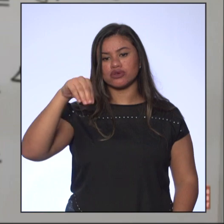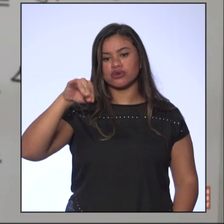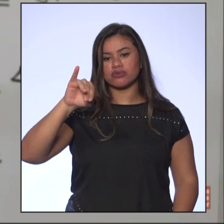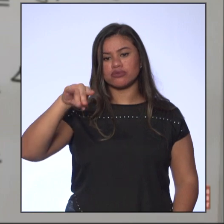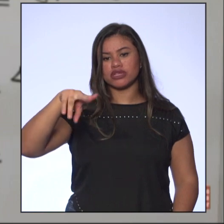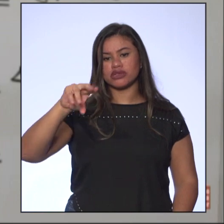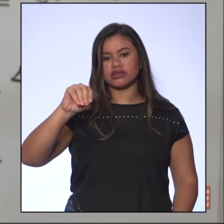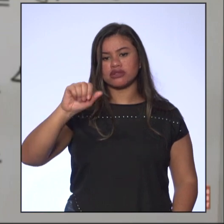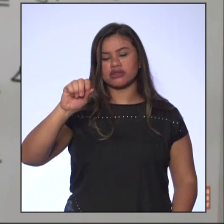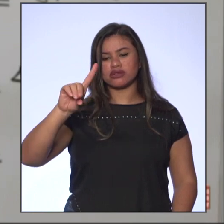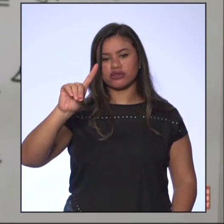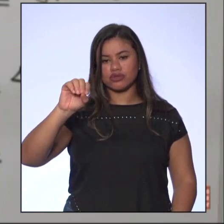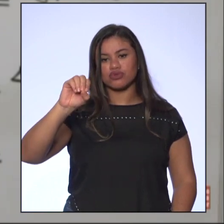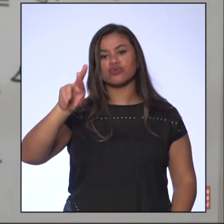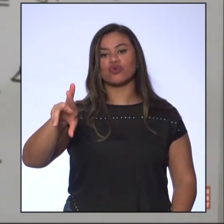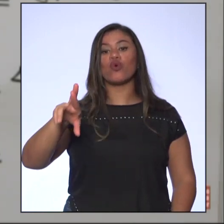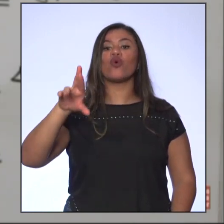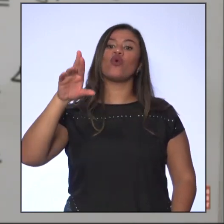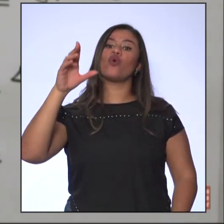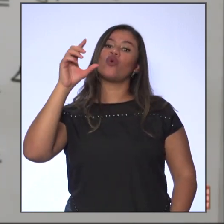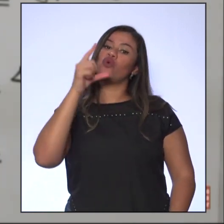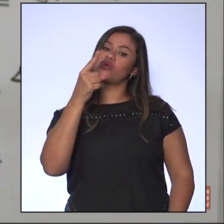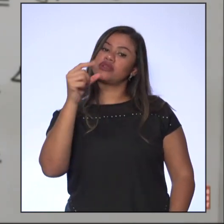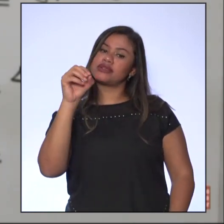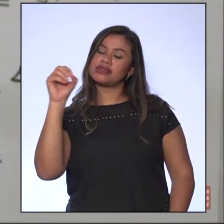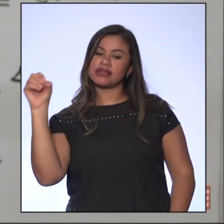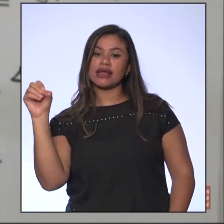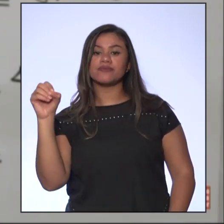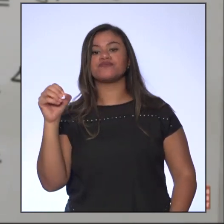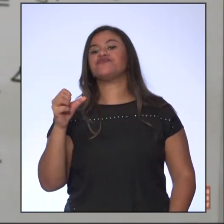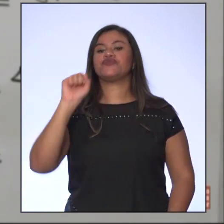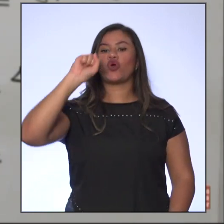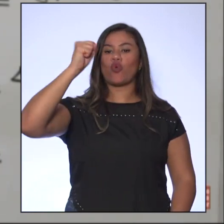100. Esse D é vezes